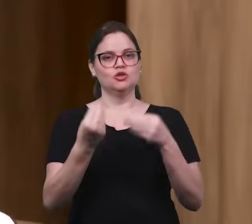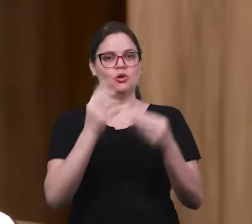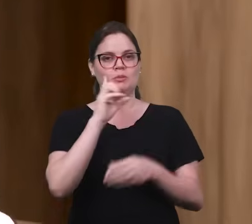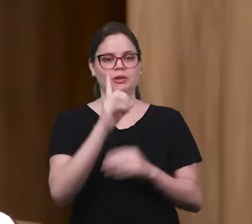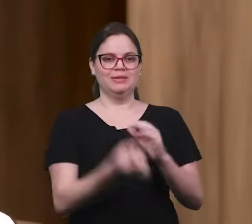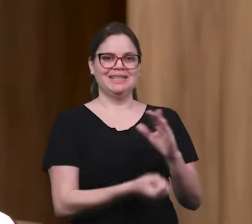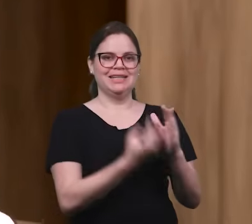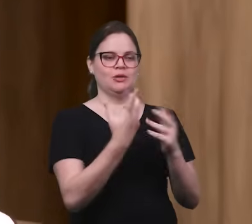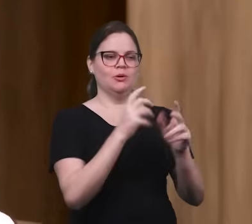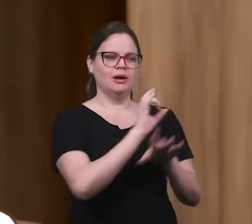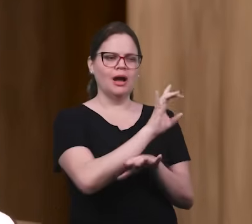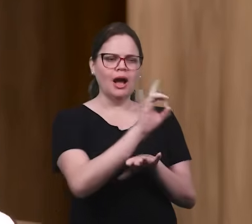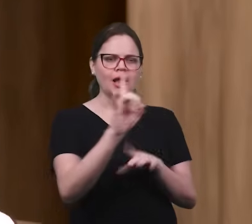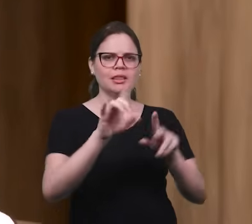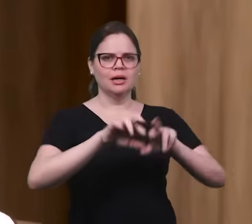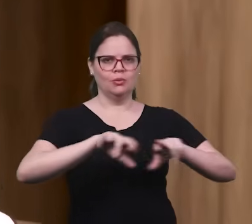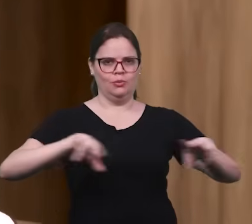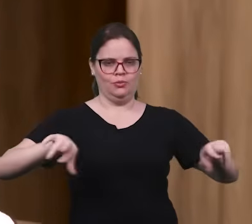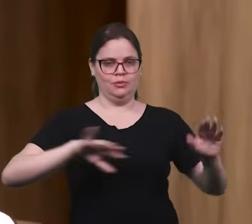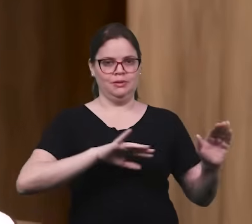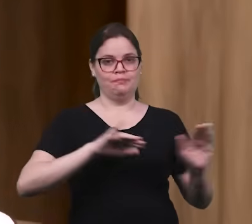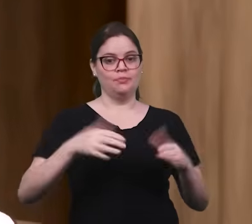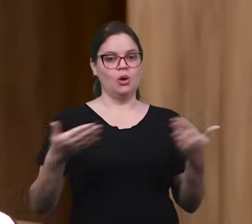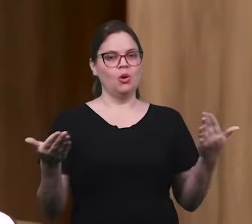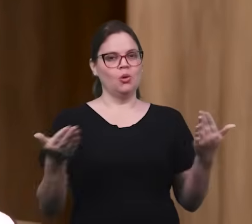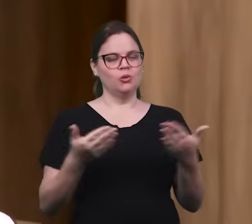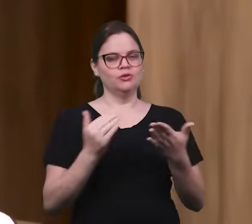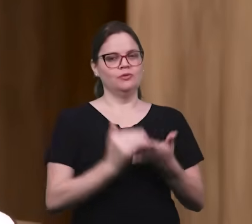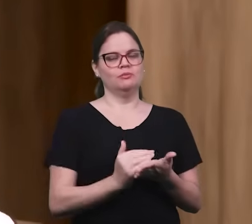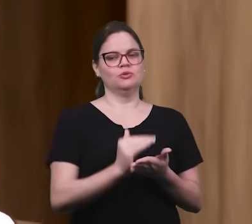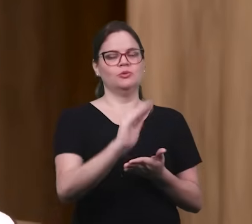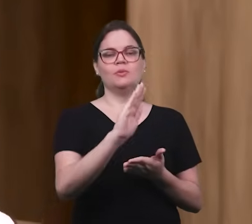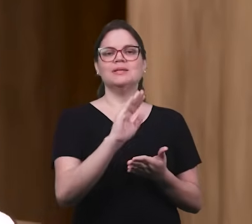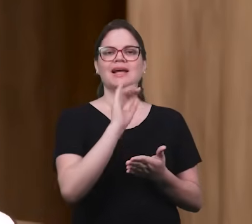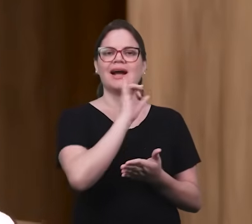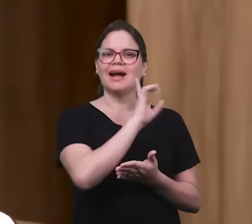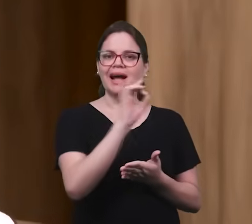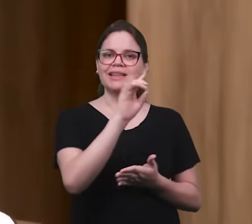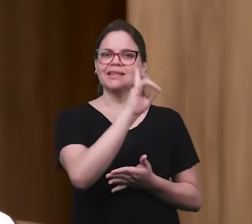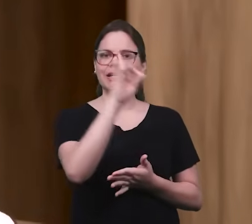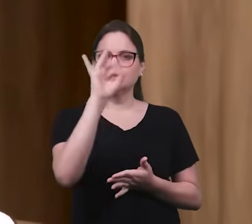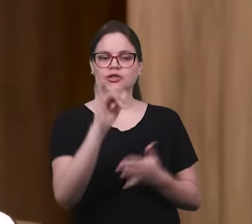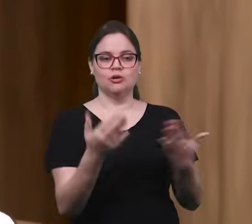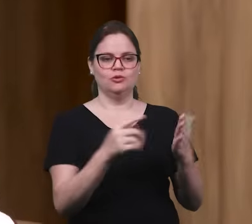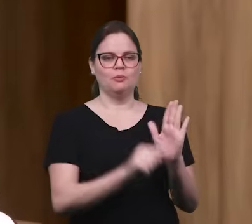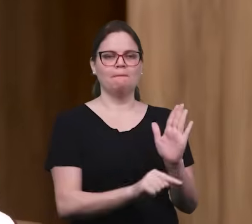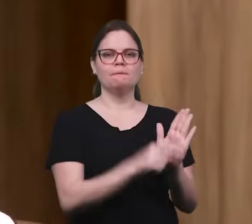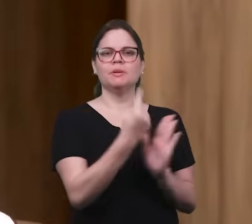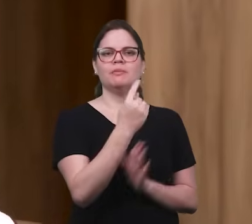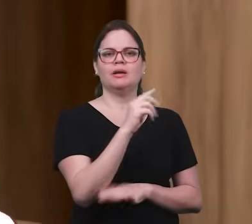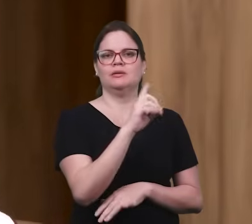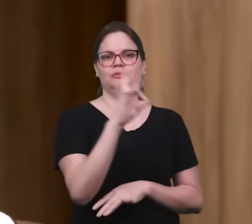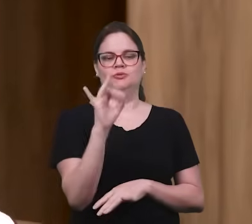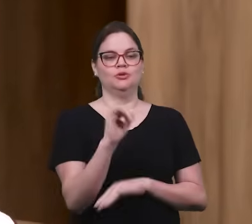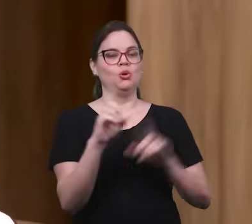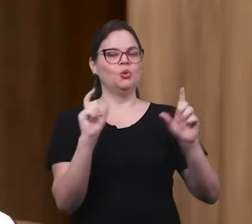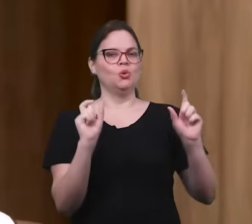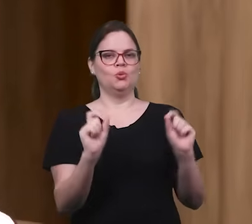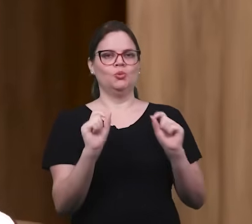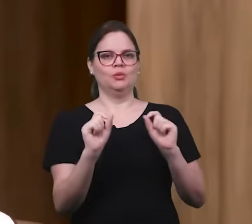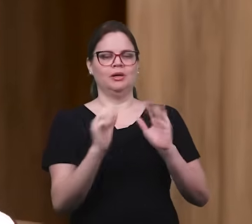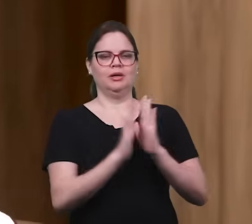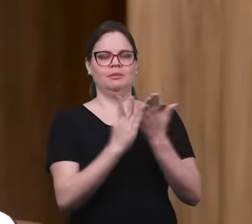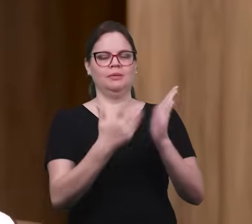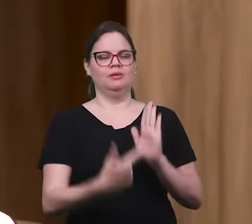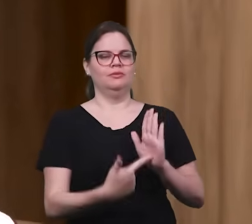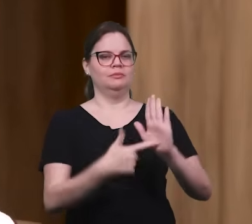partir de agora nós vamos tratar aqui sobre cada dia específico. Vamos começar hoje pelo primeiro dia. O que será que na palavra de